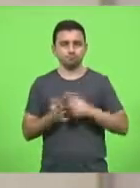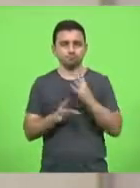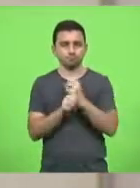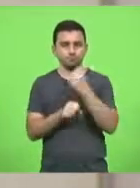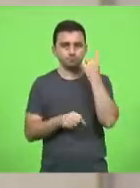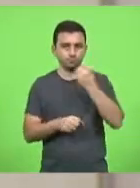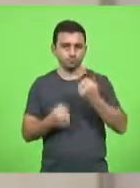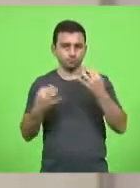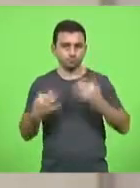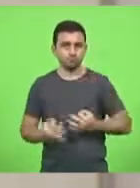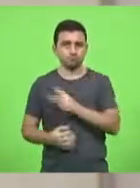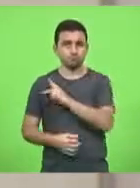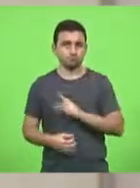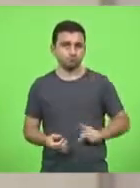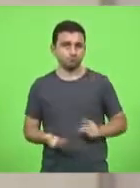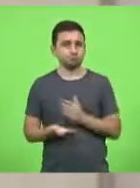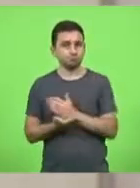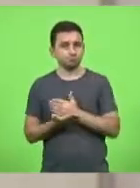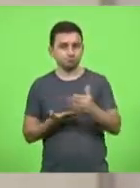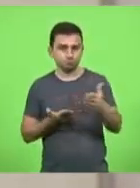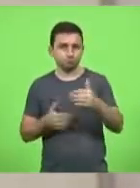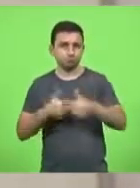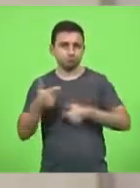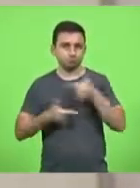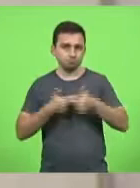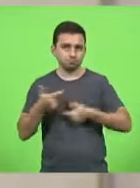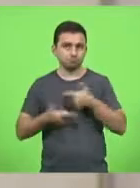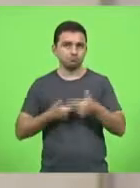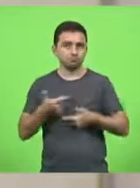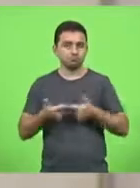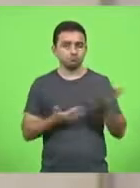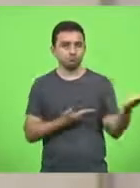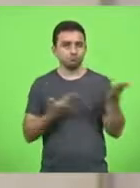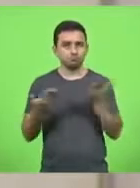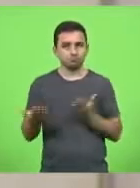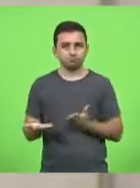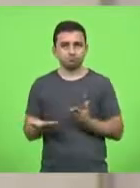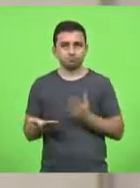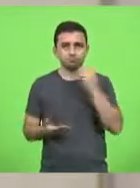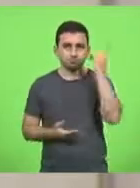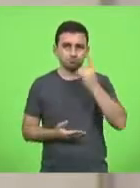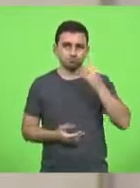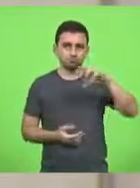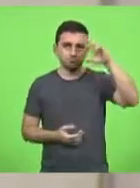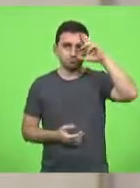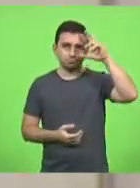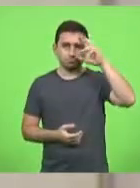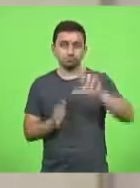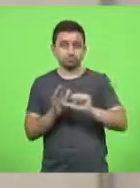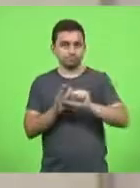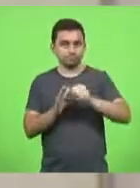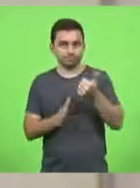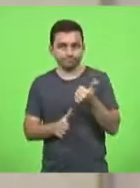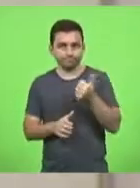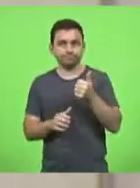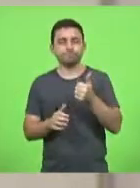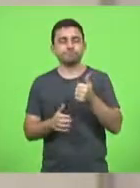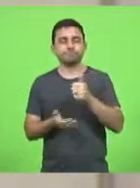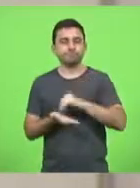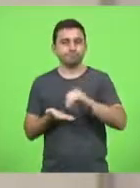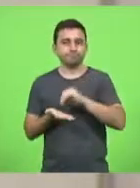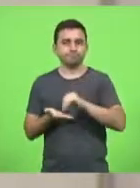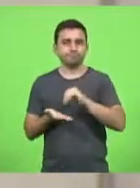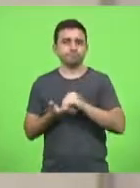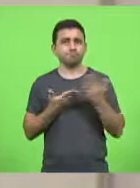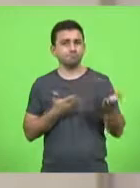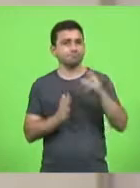regimental, o senhor presidente declarou abertos os trabalhos e convidou o senhor deputado Ricardo Alba, primeiro secretário, para proceder à leitura